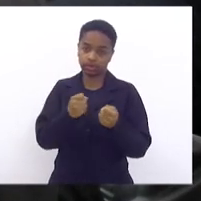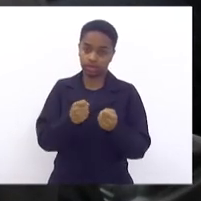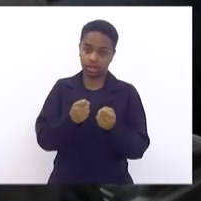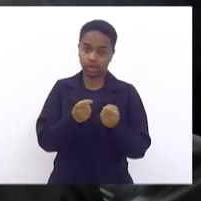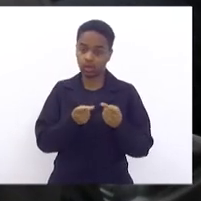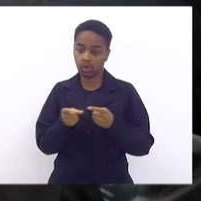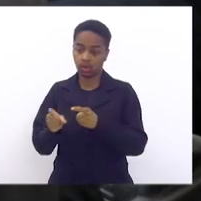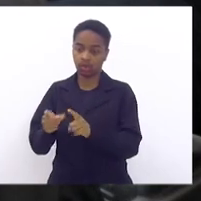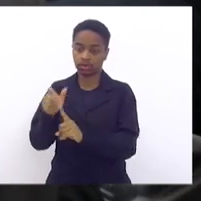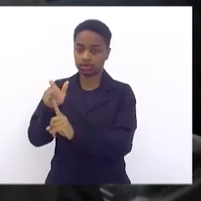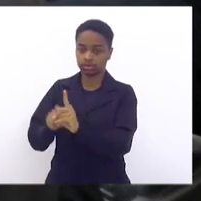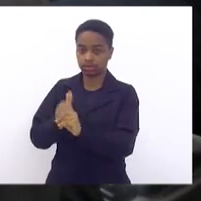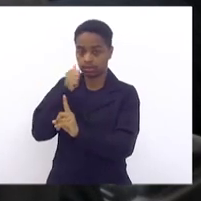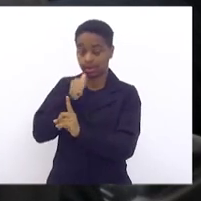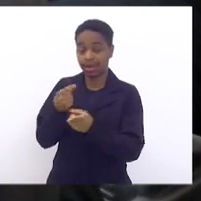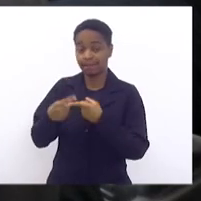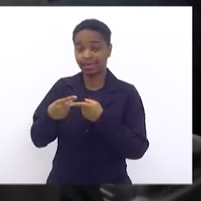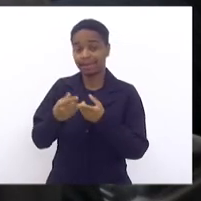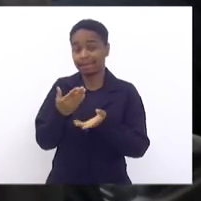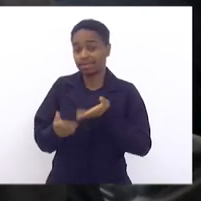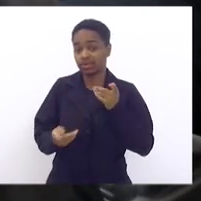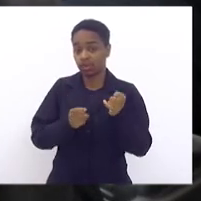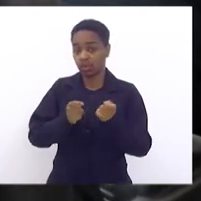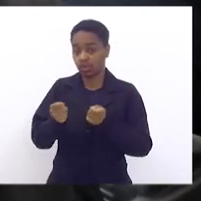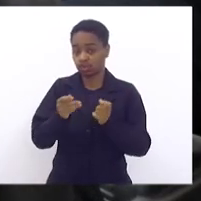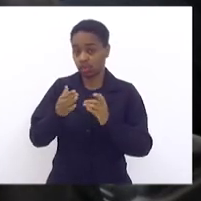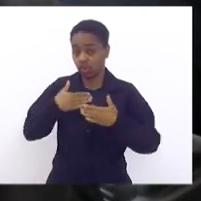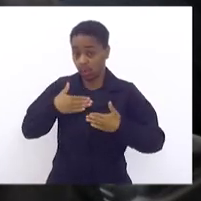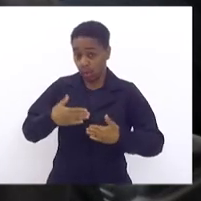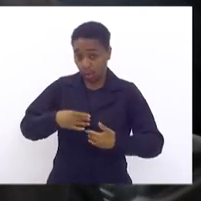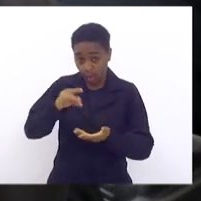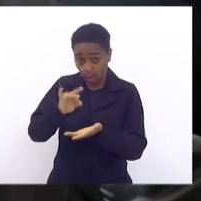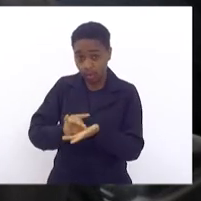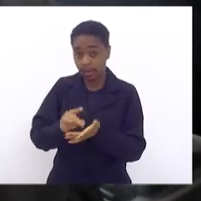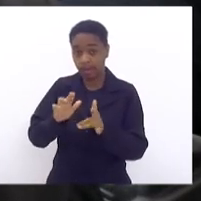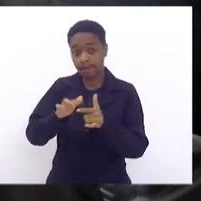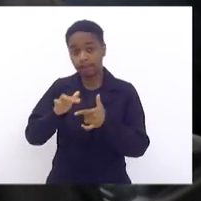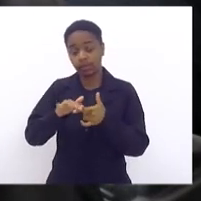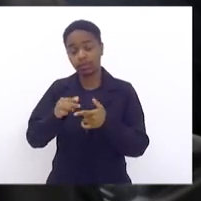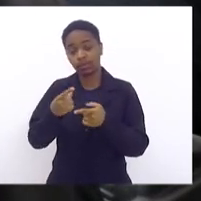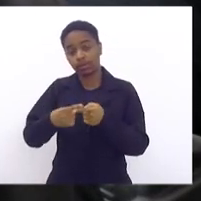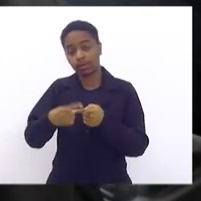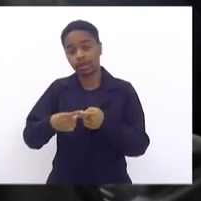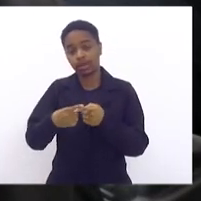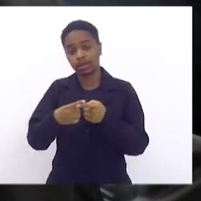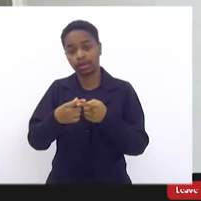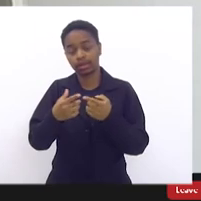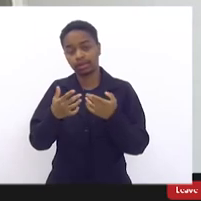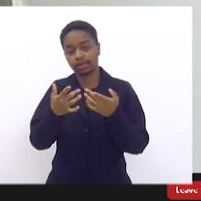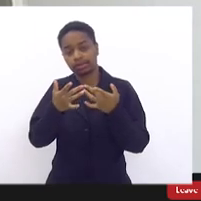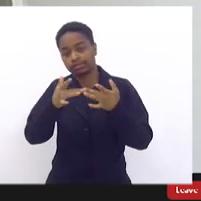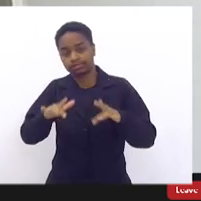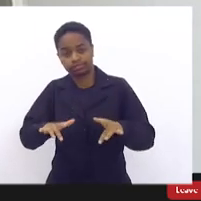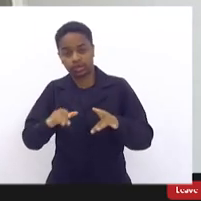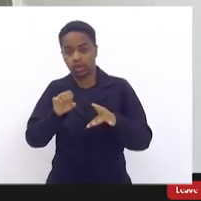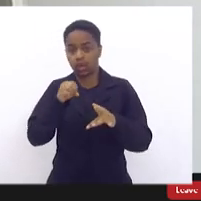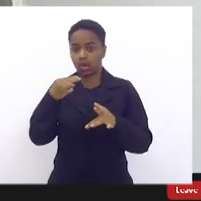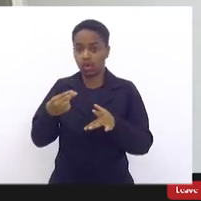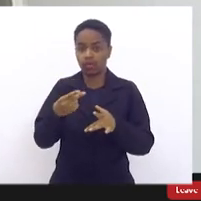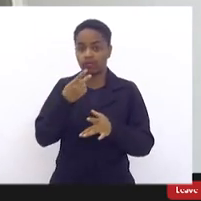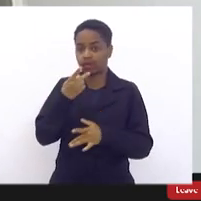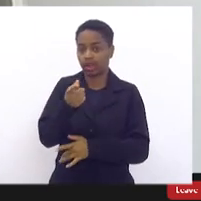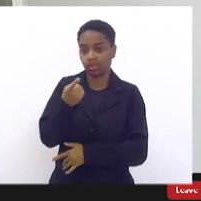corpo feminino, já que ele perdeu o controle do corpo físico pelo rompimento da relação ou pelo fato de dizer